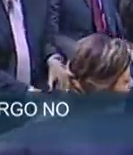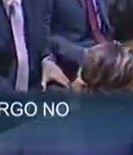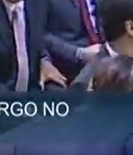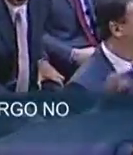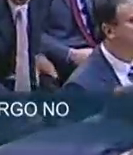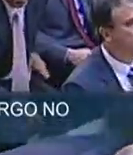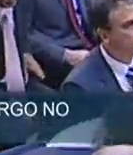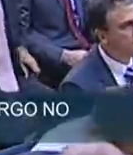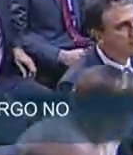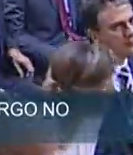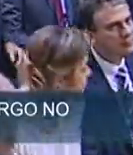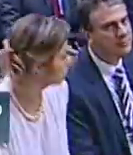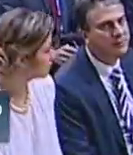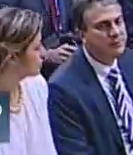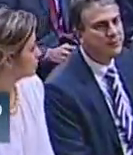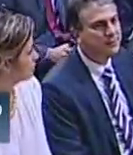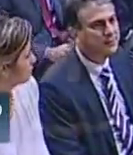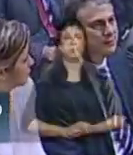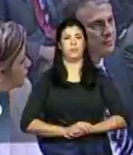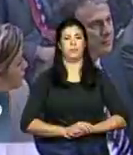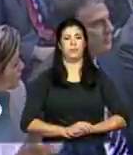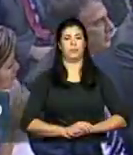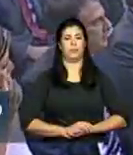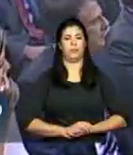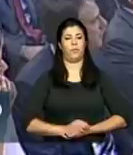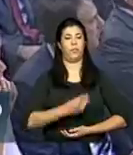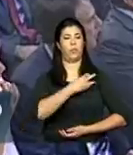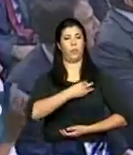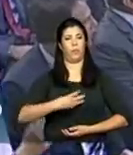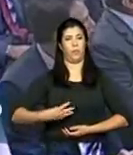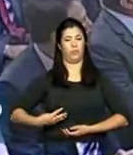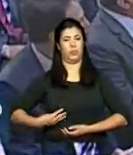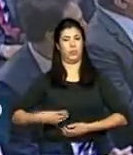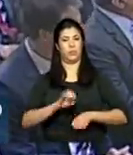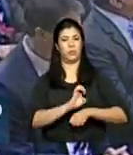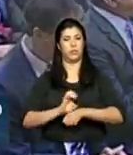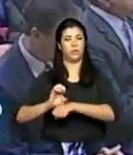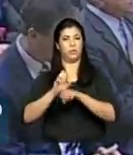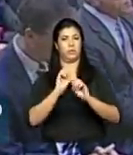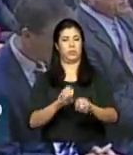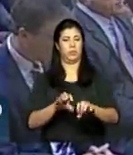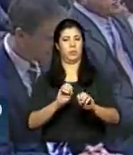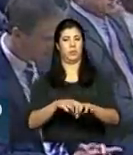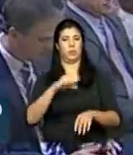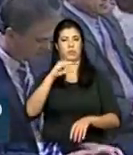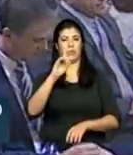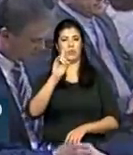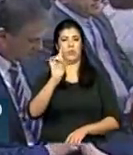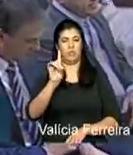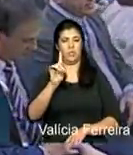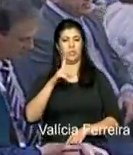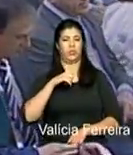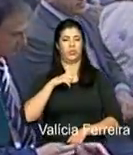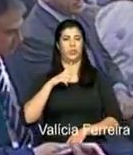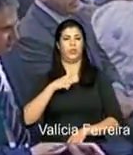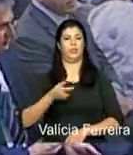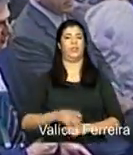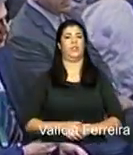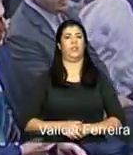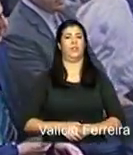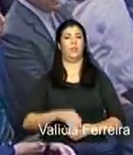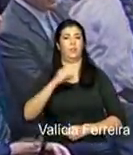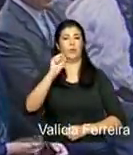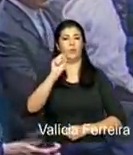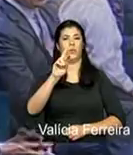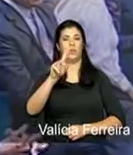O ministro de Estado da Educação, Cid Ferreira Gomes, nasceu em Sobral, em 27 de abril